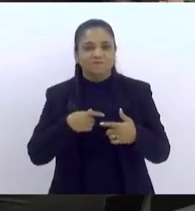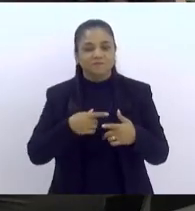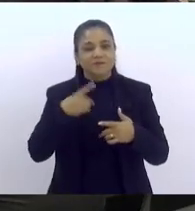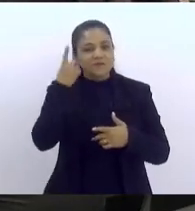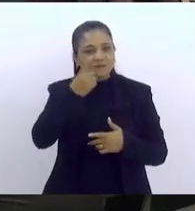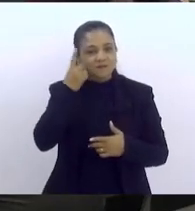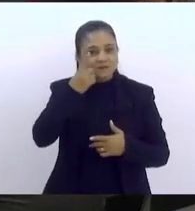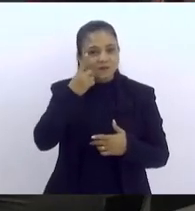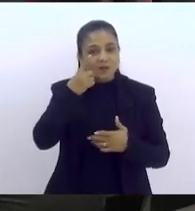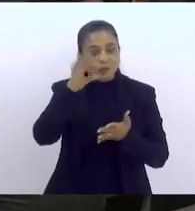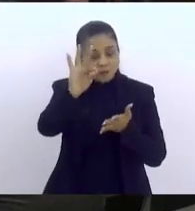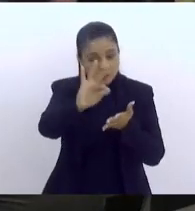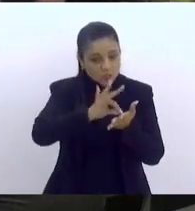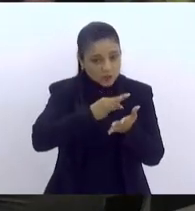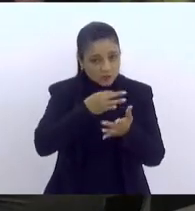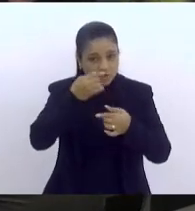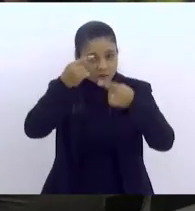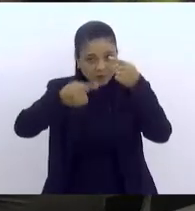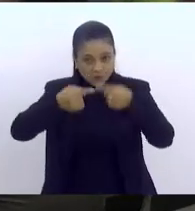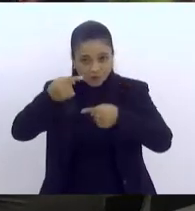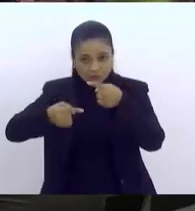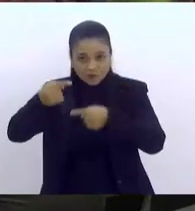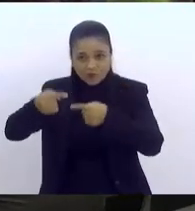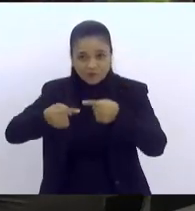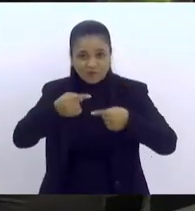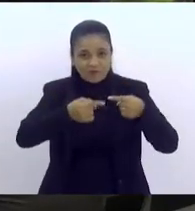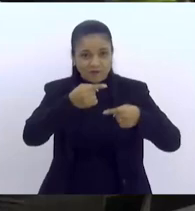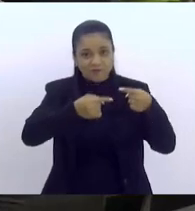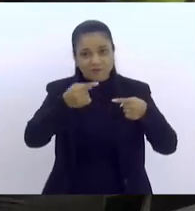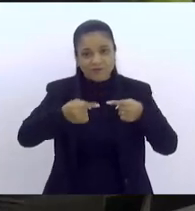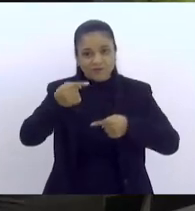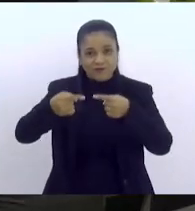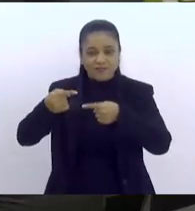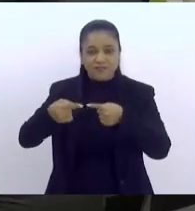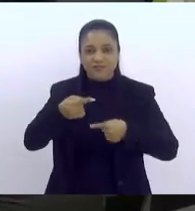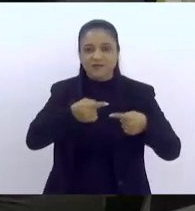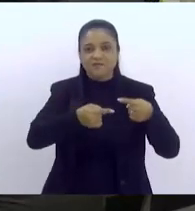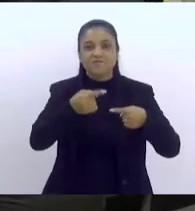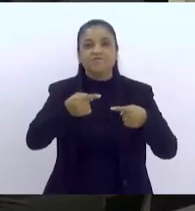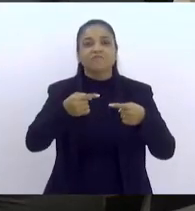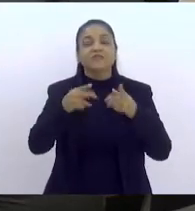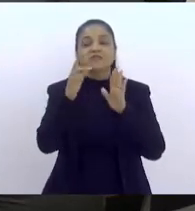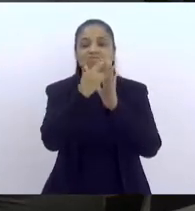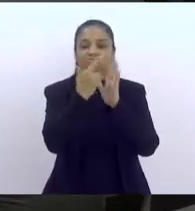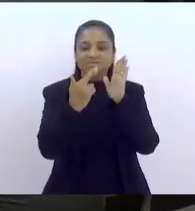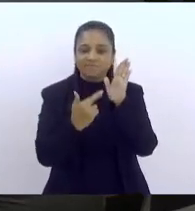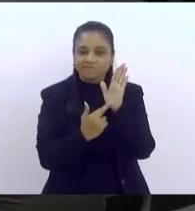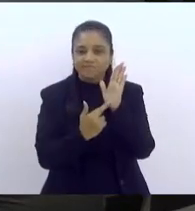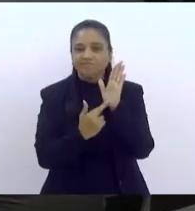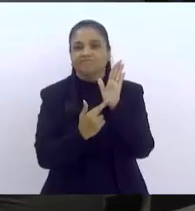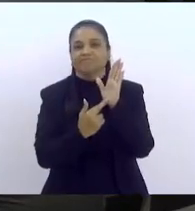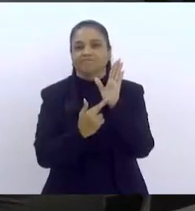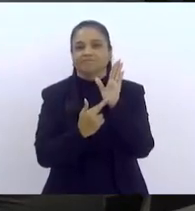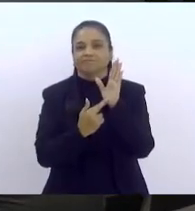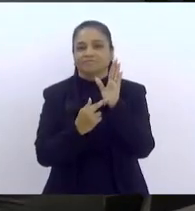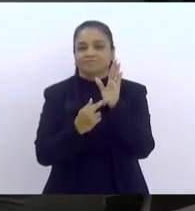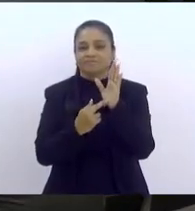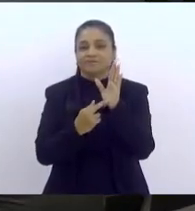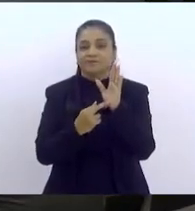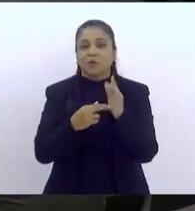me inscrevi para discutir, como autoriza o regimento interno, o projeto de